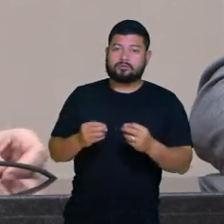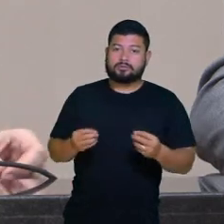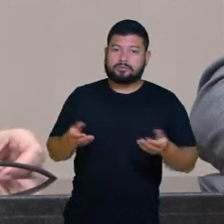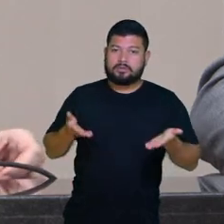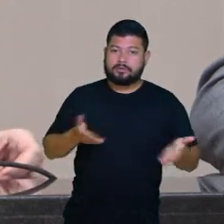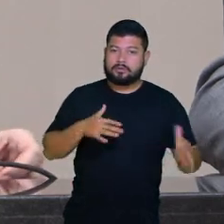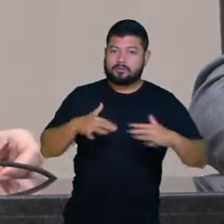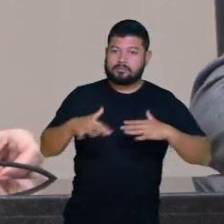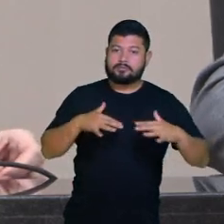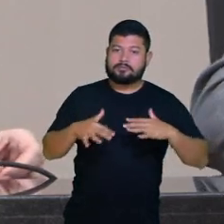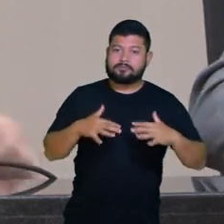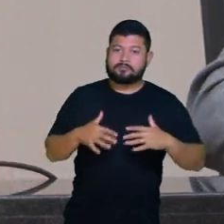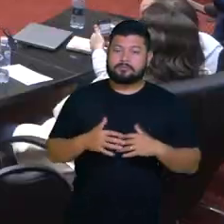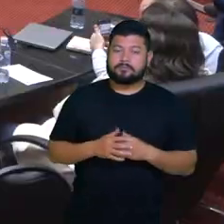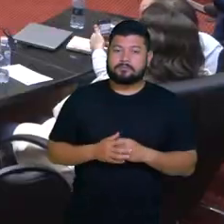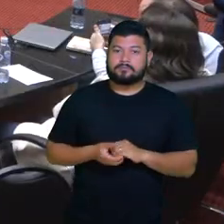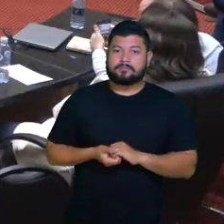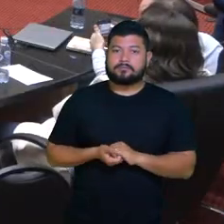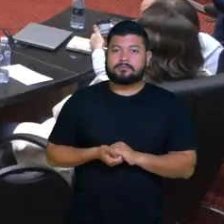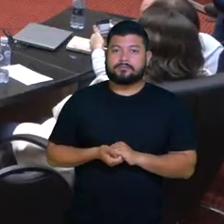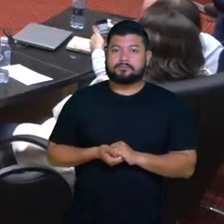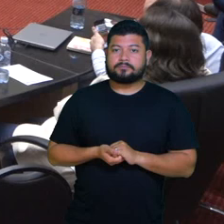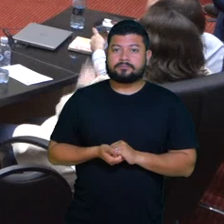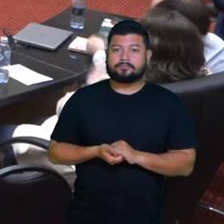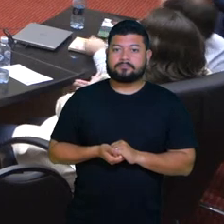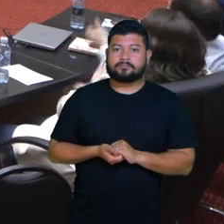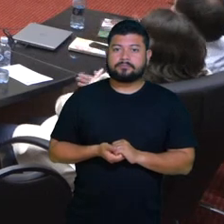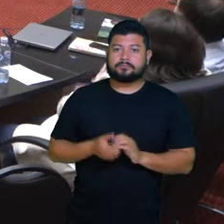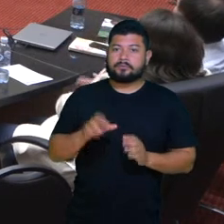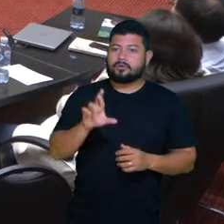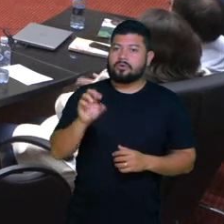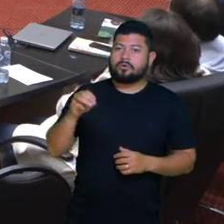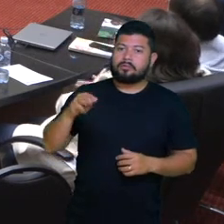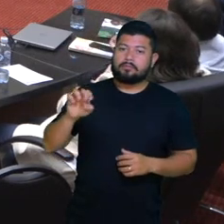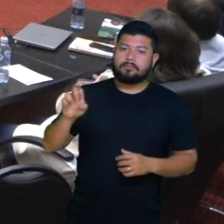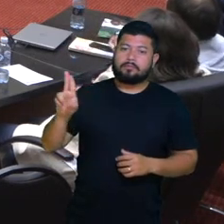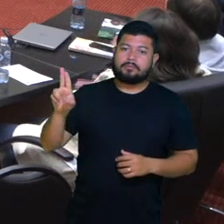movimento OK obrigada André Romeu